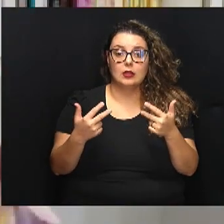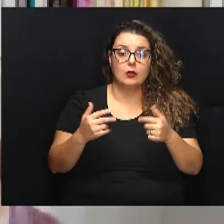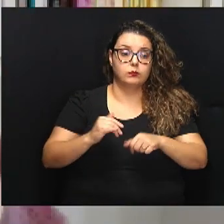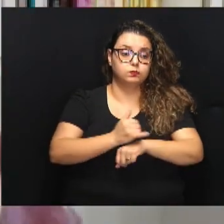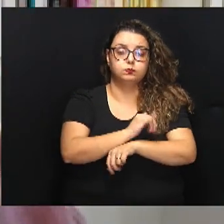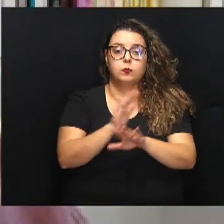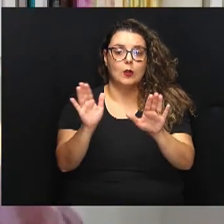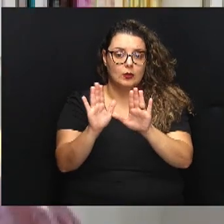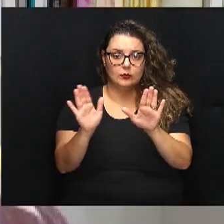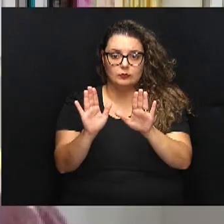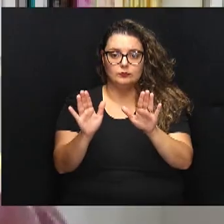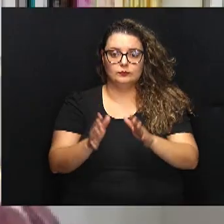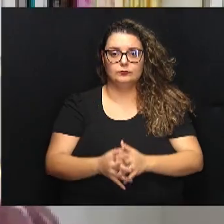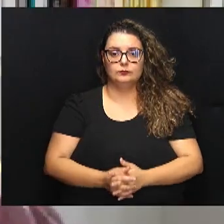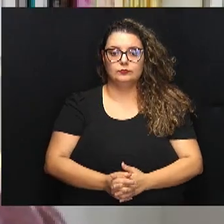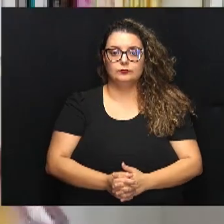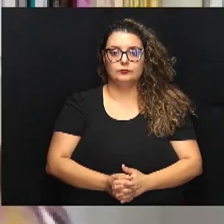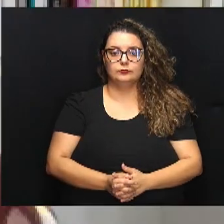engordar,